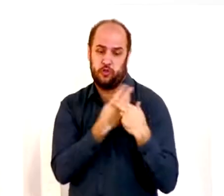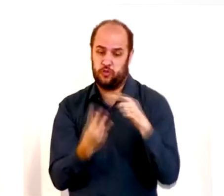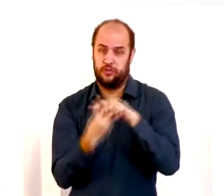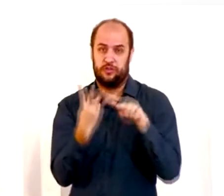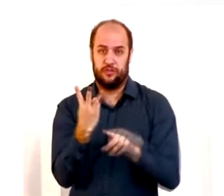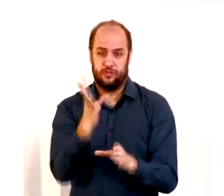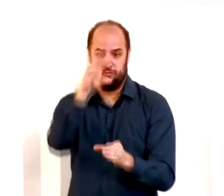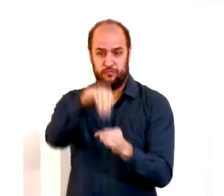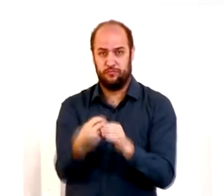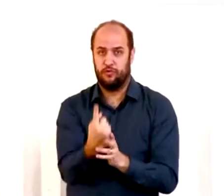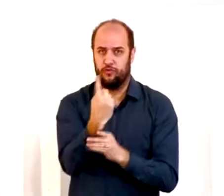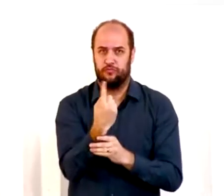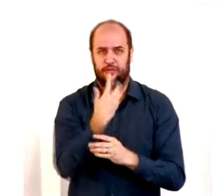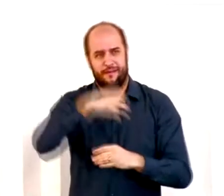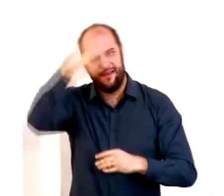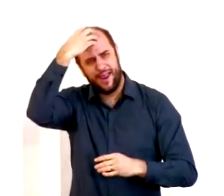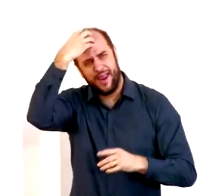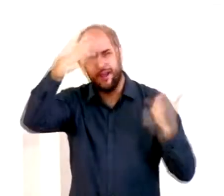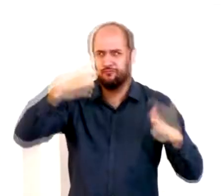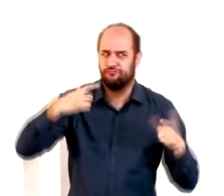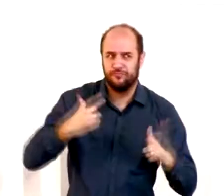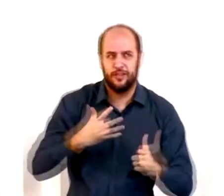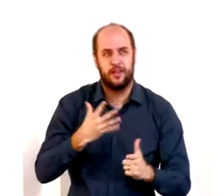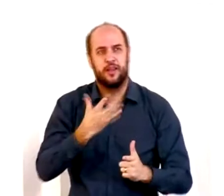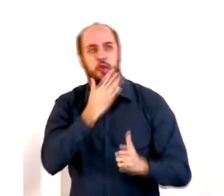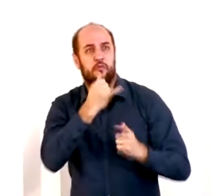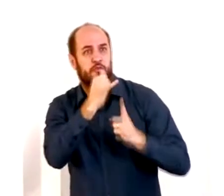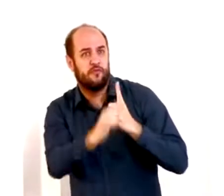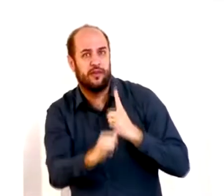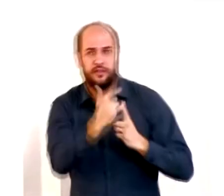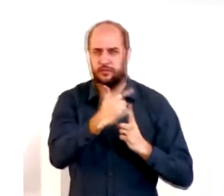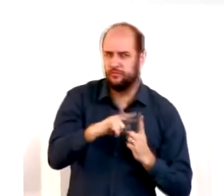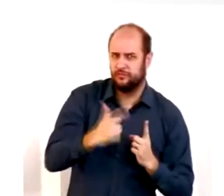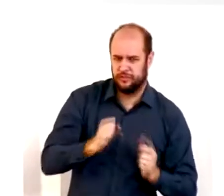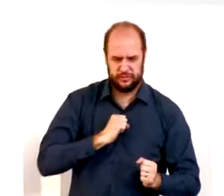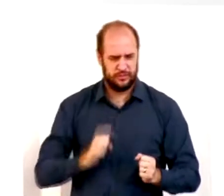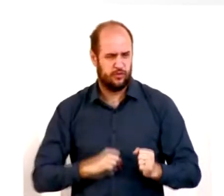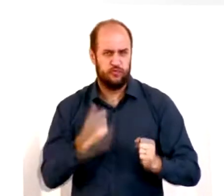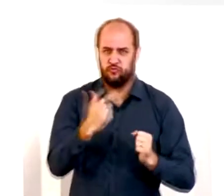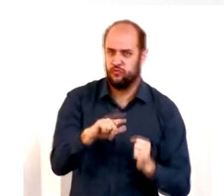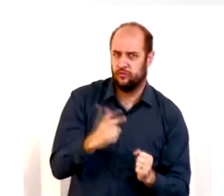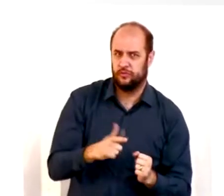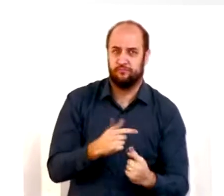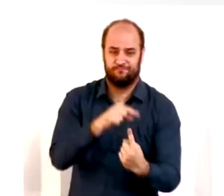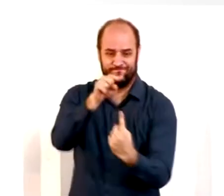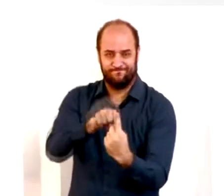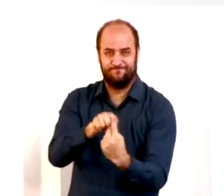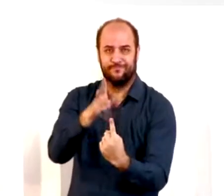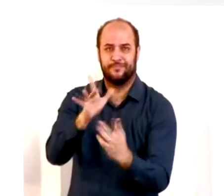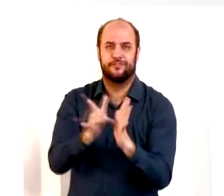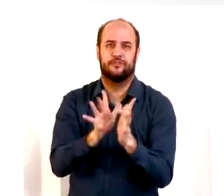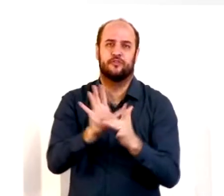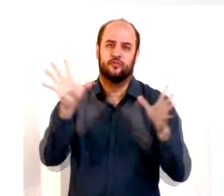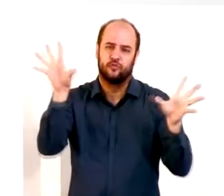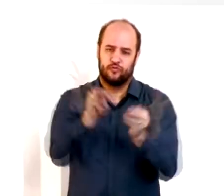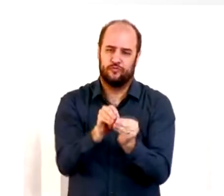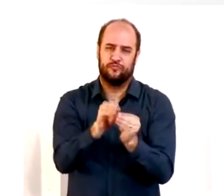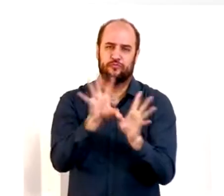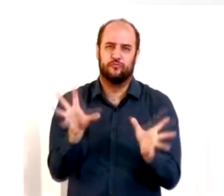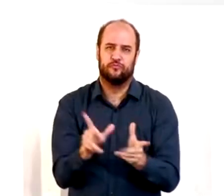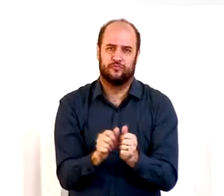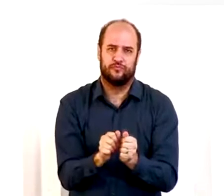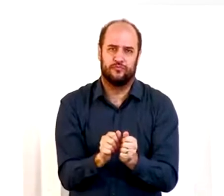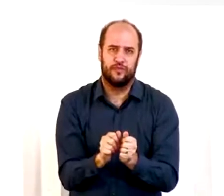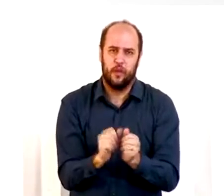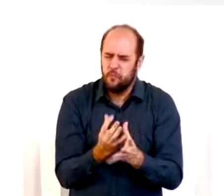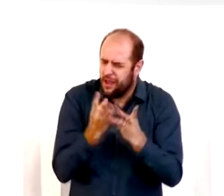Não temos mais reis, não temos mais profetas e não temos mais sacerdotes, porque temos o Senhor Jesus Cristo. Essa é a obra